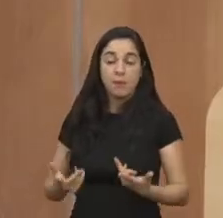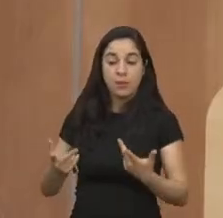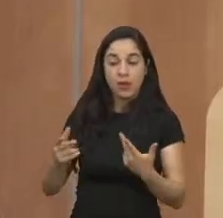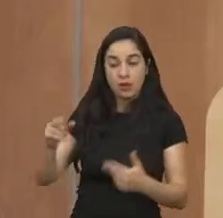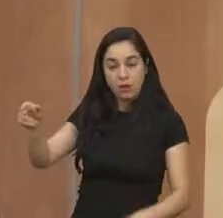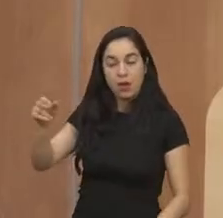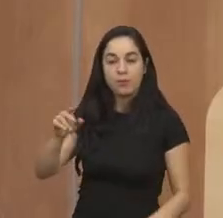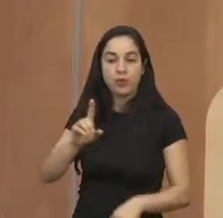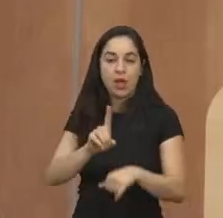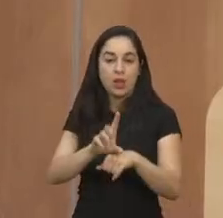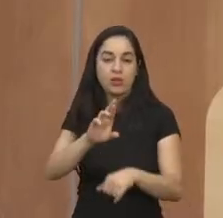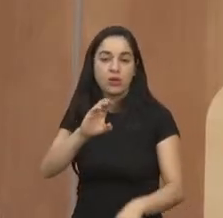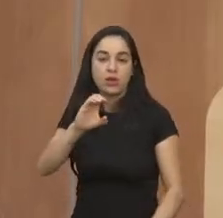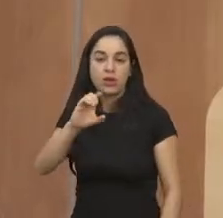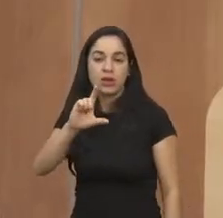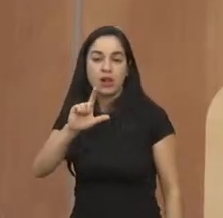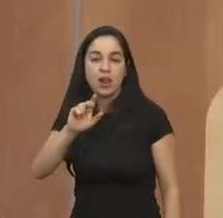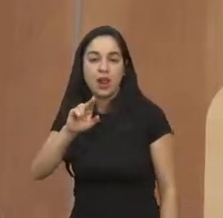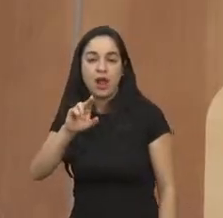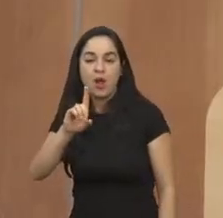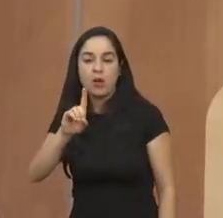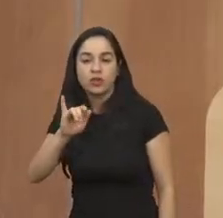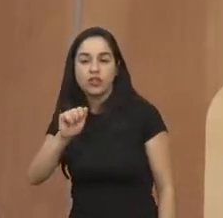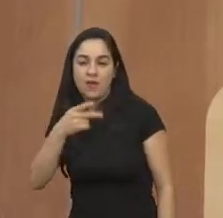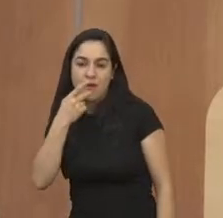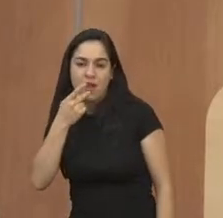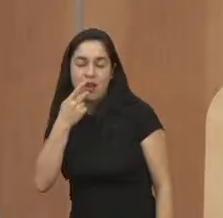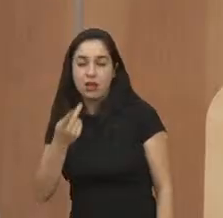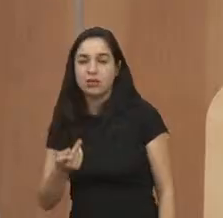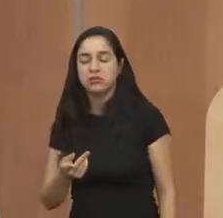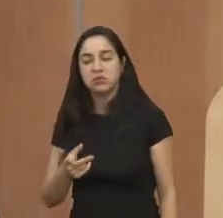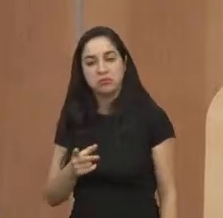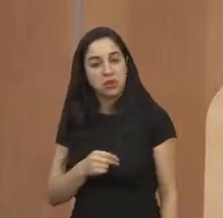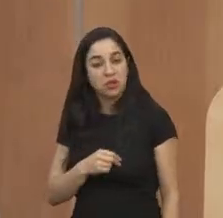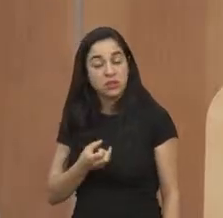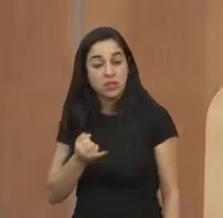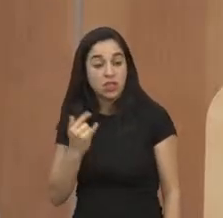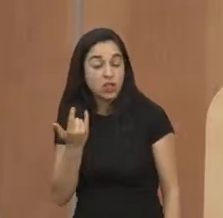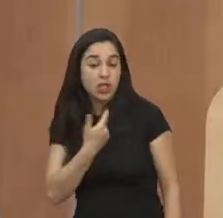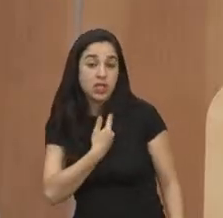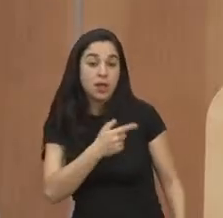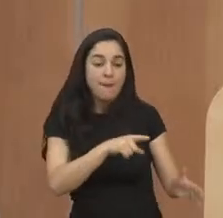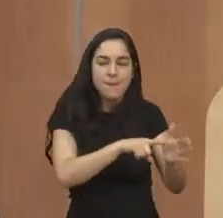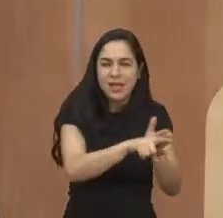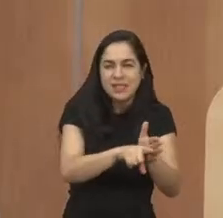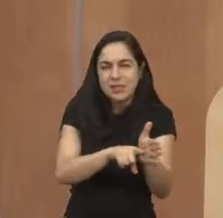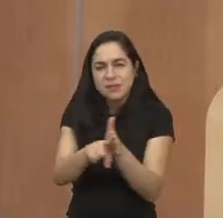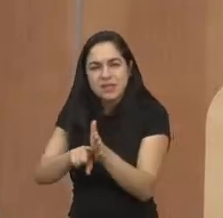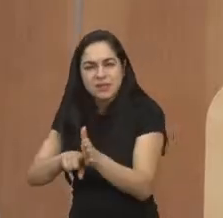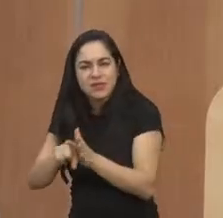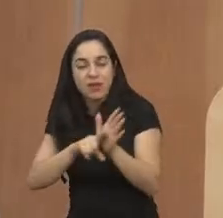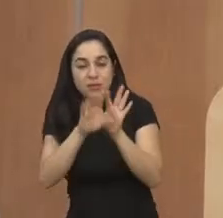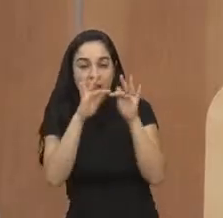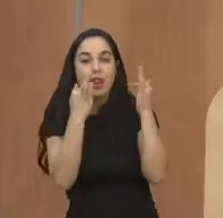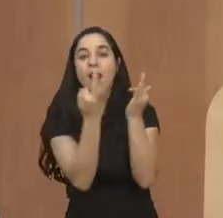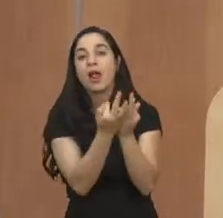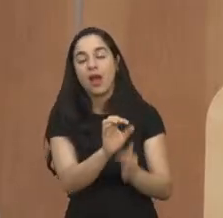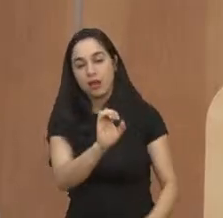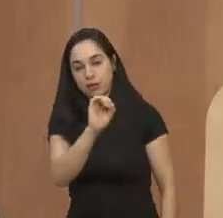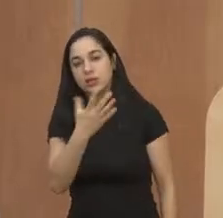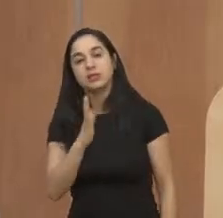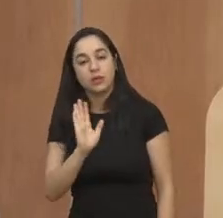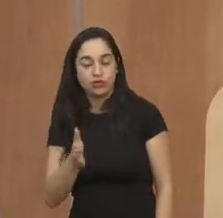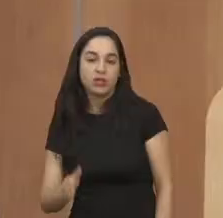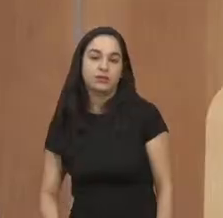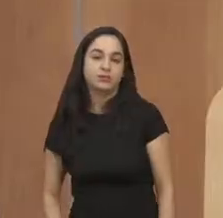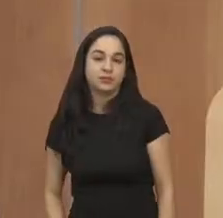novo, o que você falou foi brilhante. Se a gente for pesquisar nas famílias, a gente vai encontrar diversas famílias que têm alguém que passou por isso.